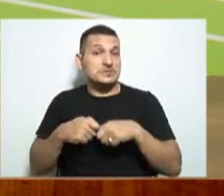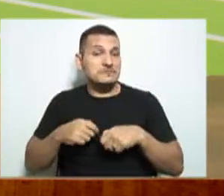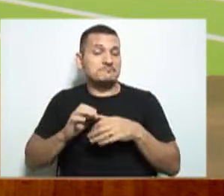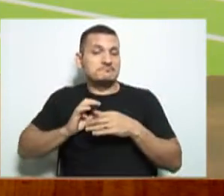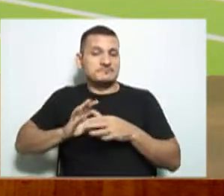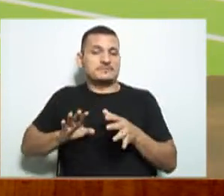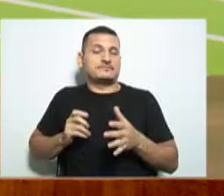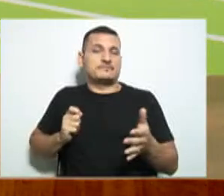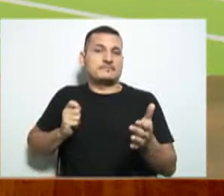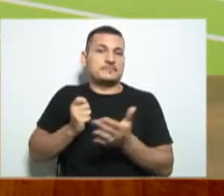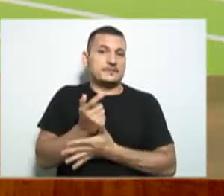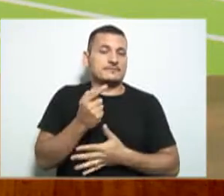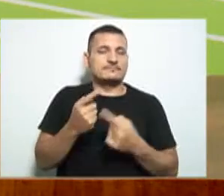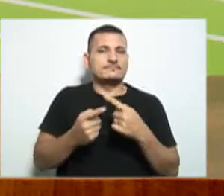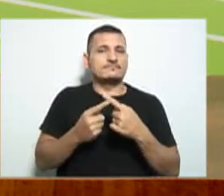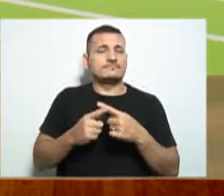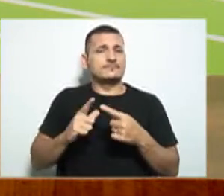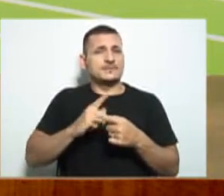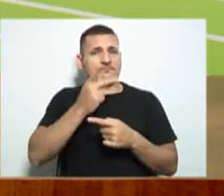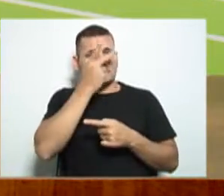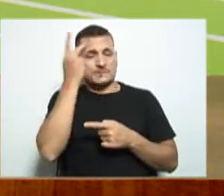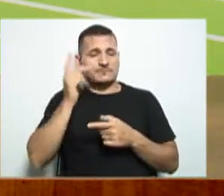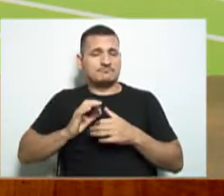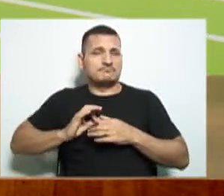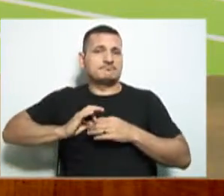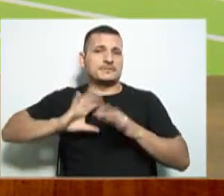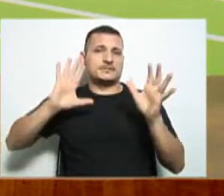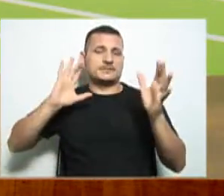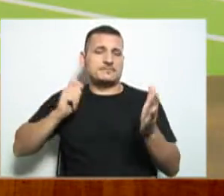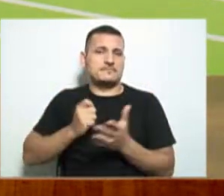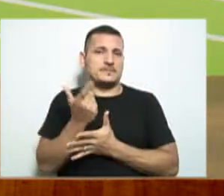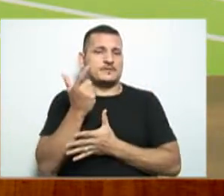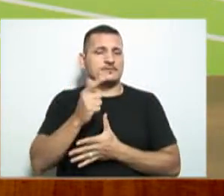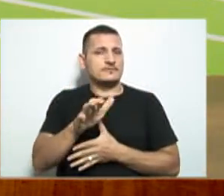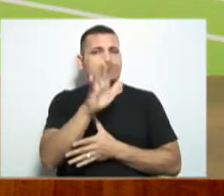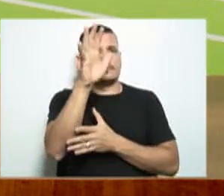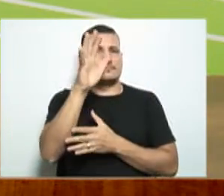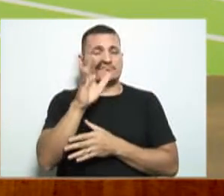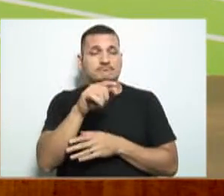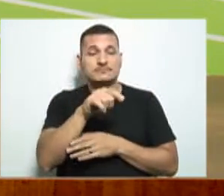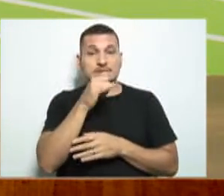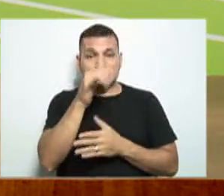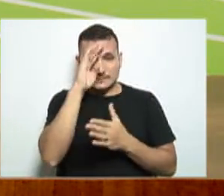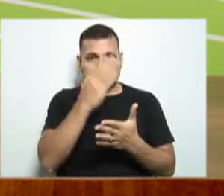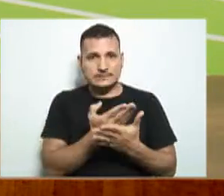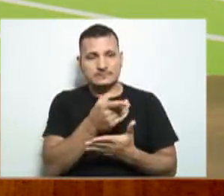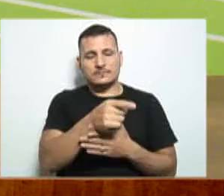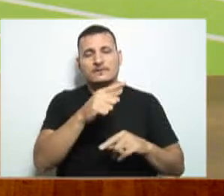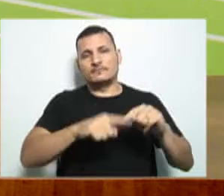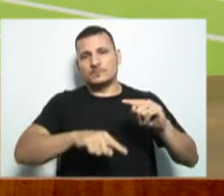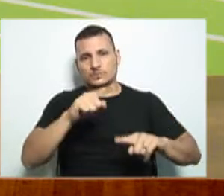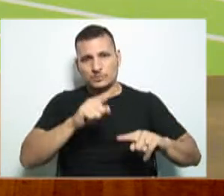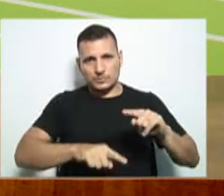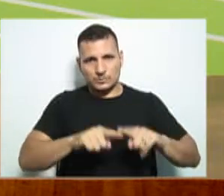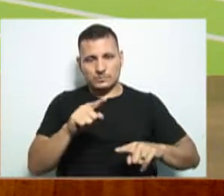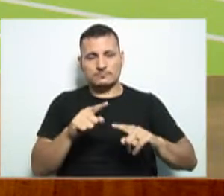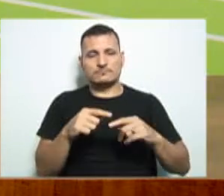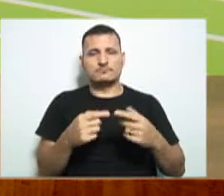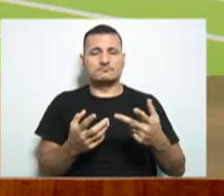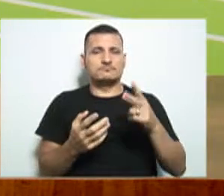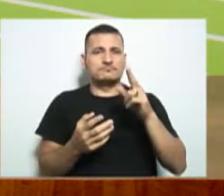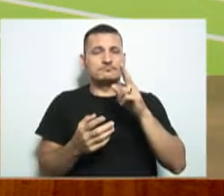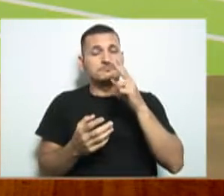aquelas pessoas que estão dispostas a pagar a mais por um certo produto. Não é isso? Então, é